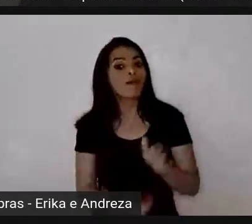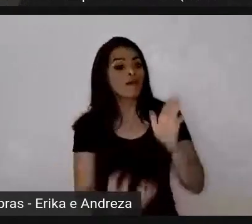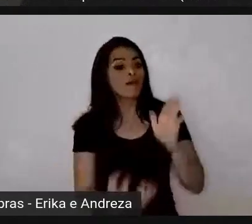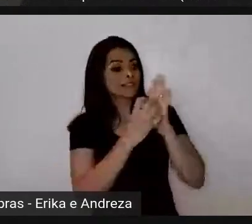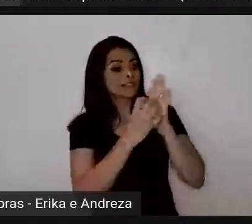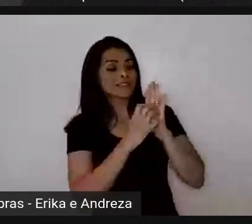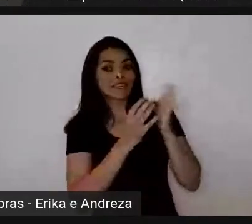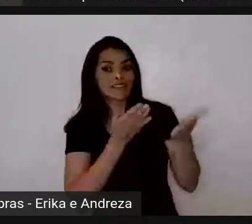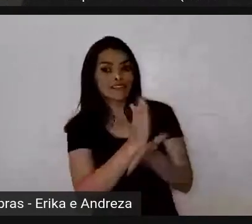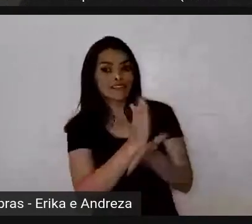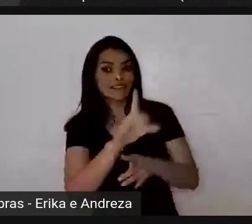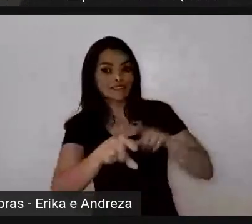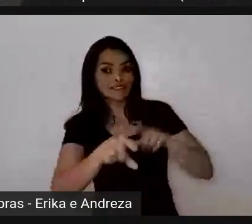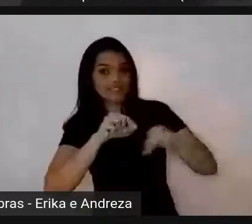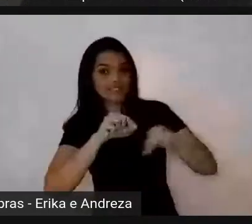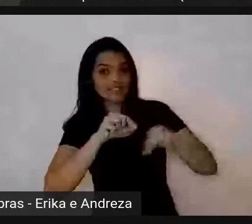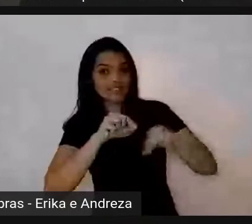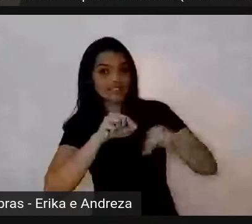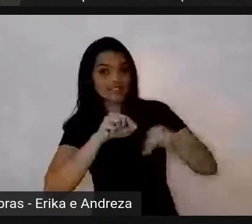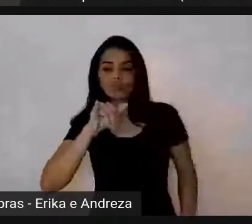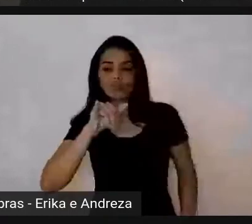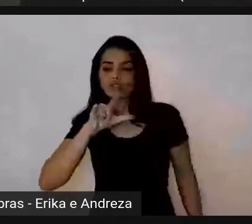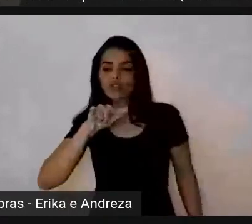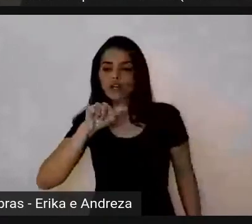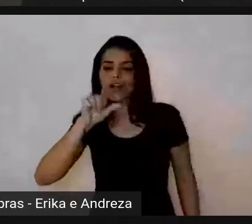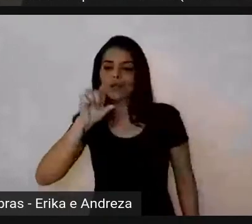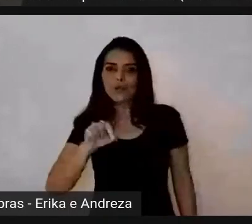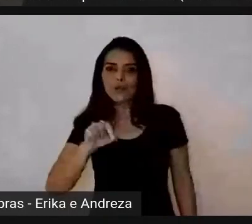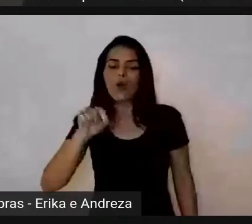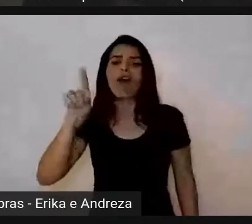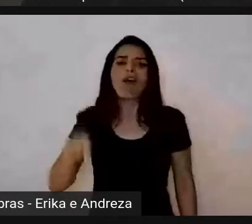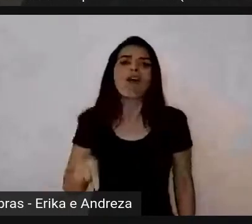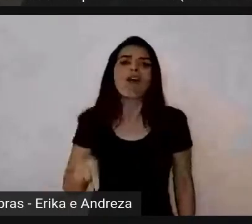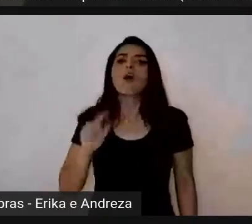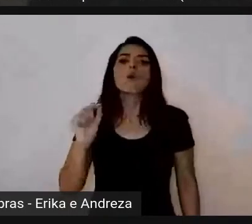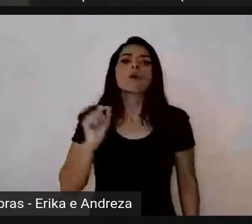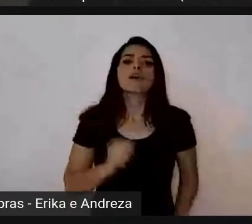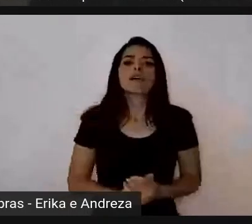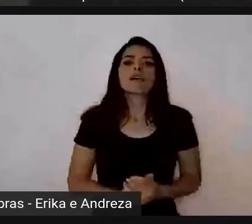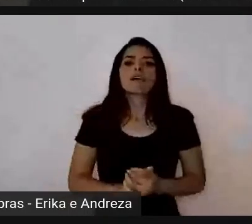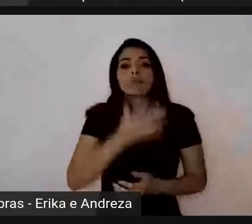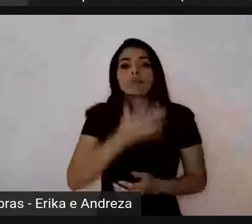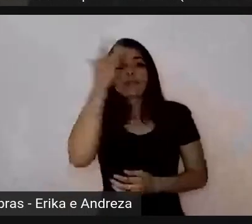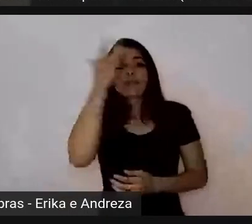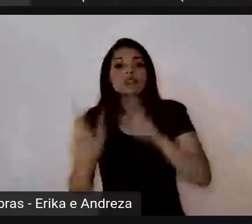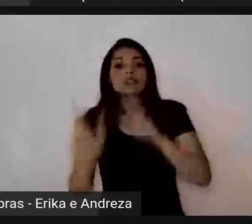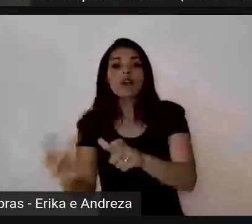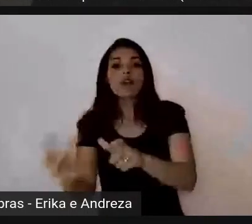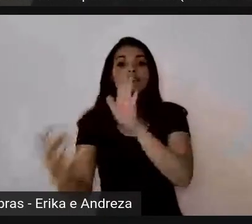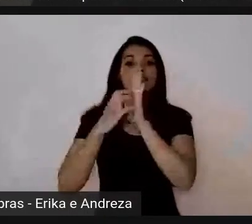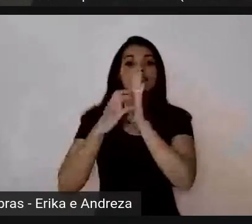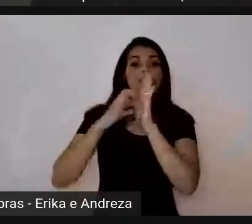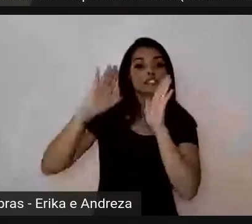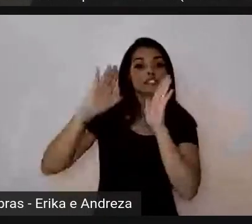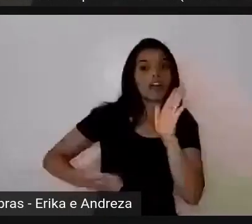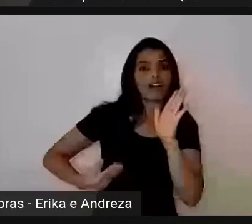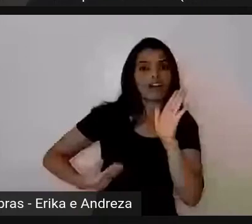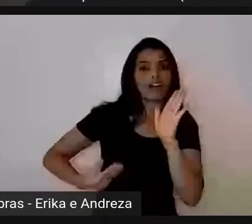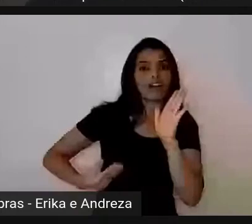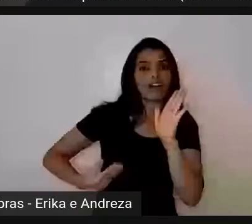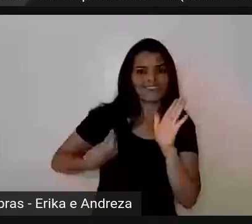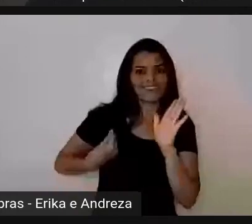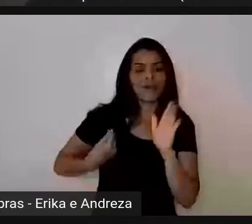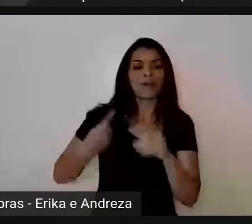para esses cargos comissionados, a maior parte das pessoas selecionadas para esses cargos comissionados são servidores efetivos, né? Porque eles,